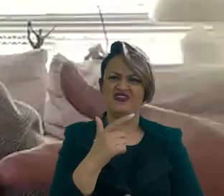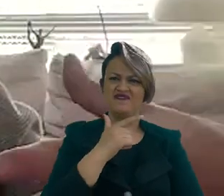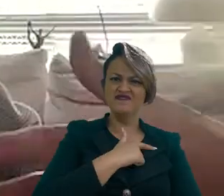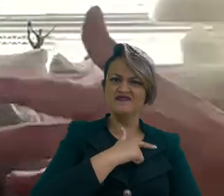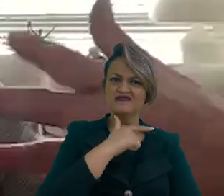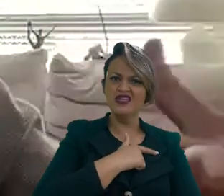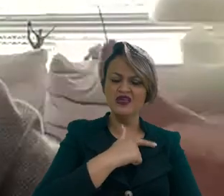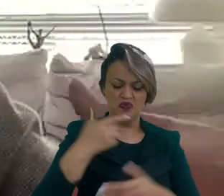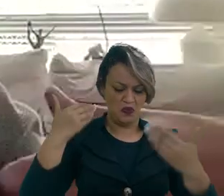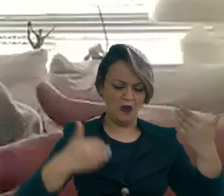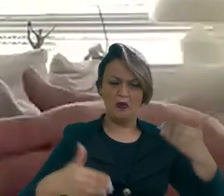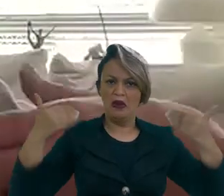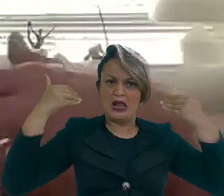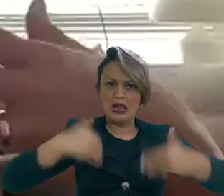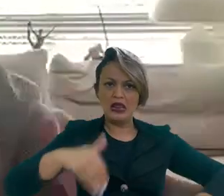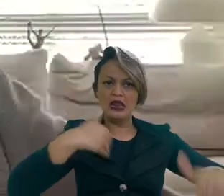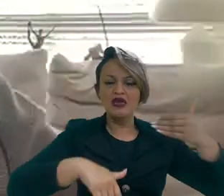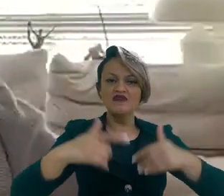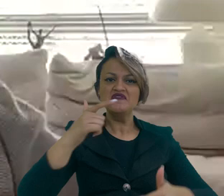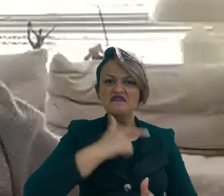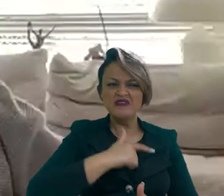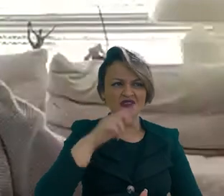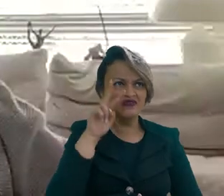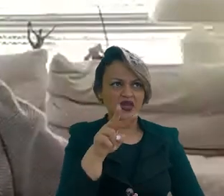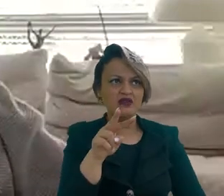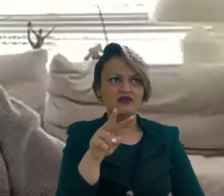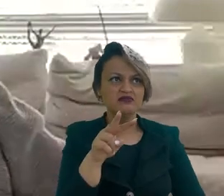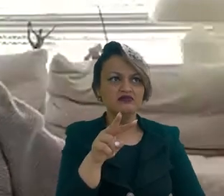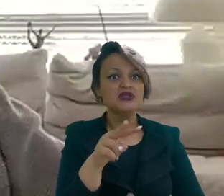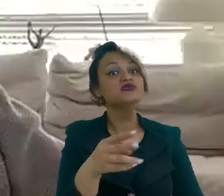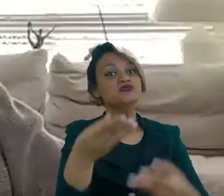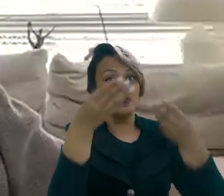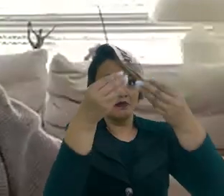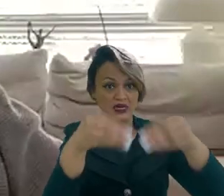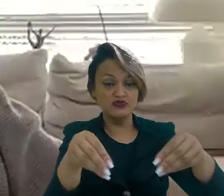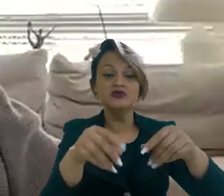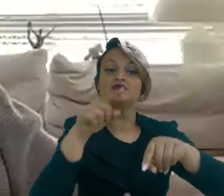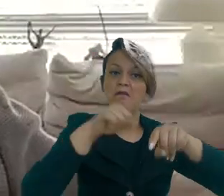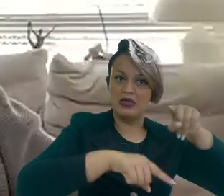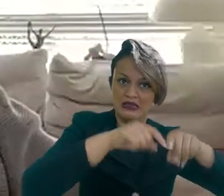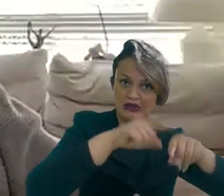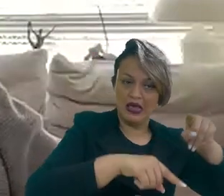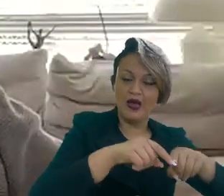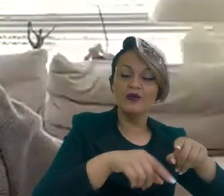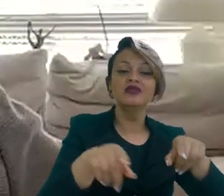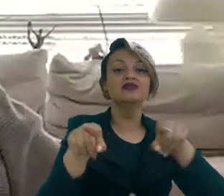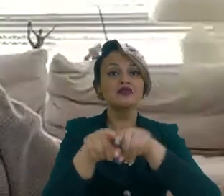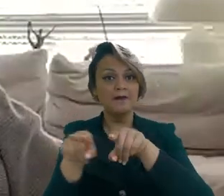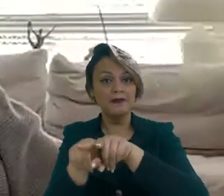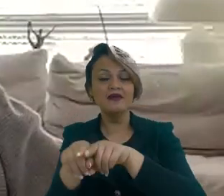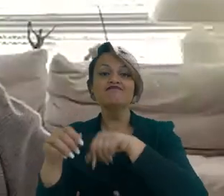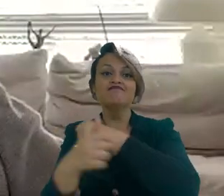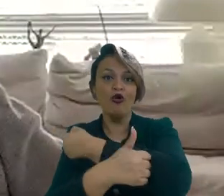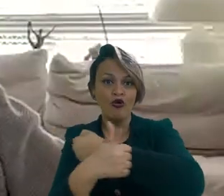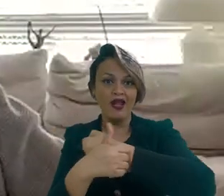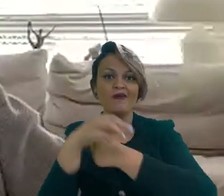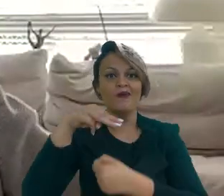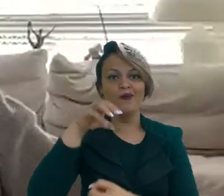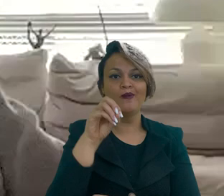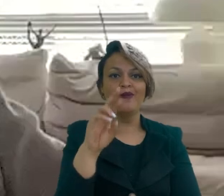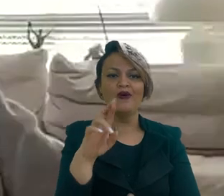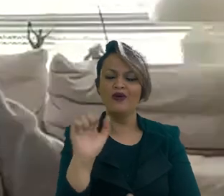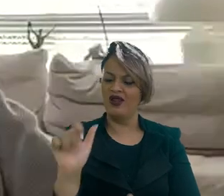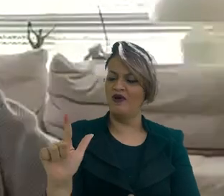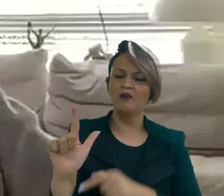esteticamente feia no seu corpo existe sim um dano material de